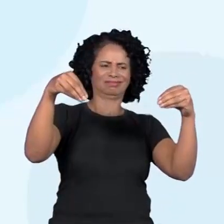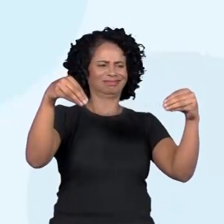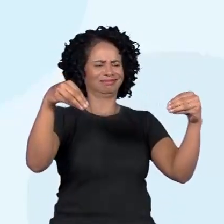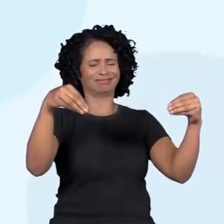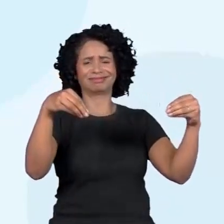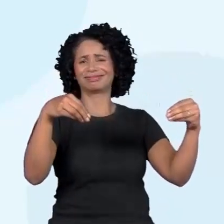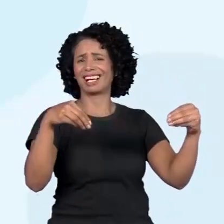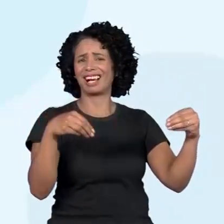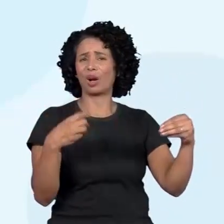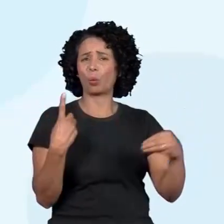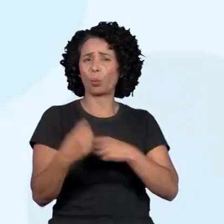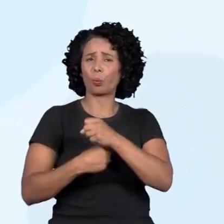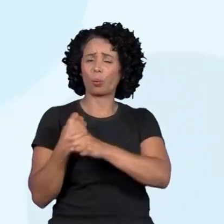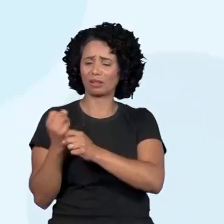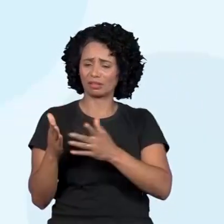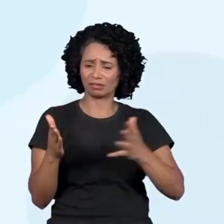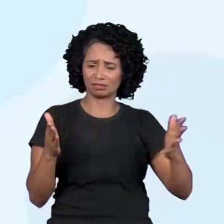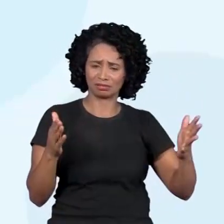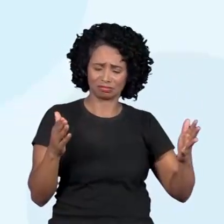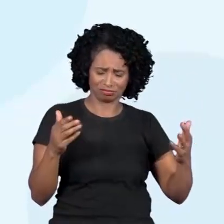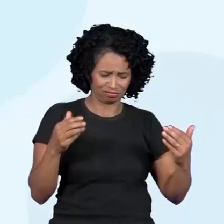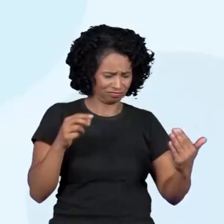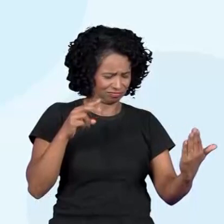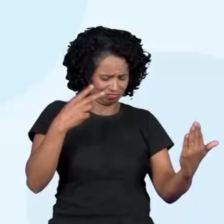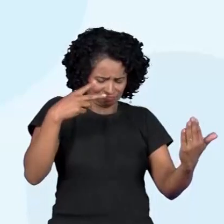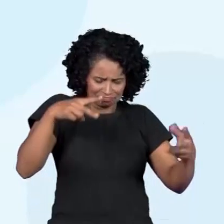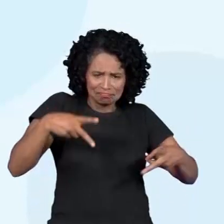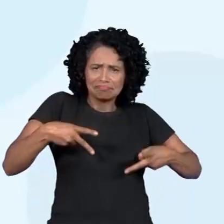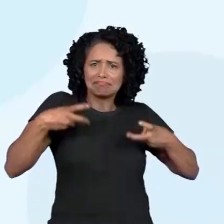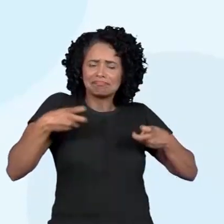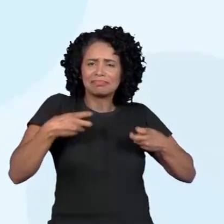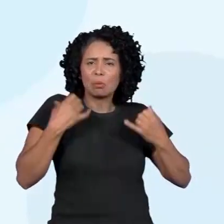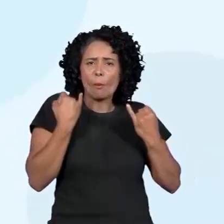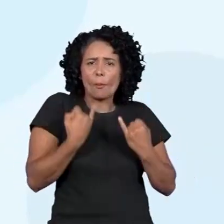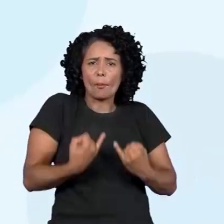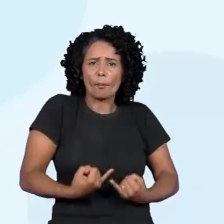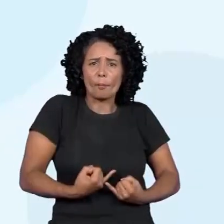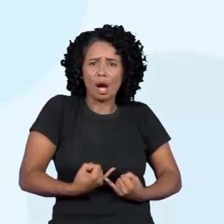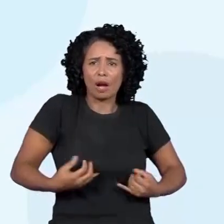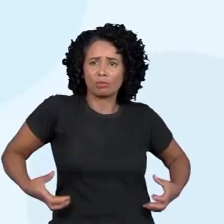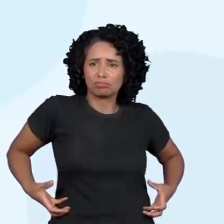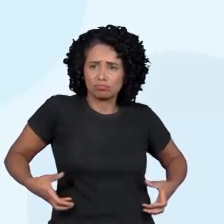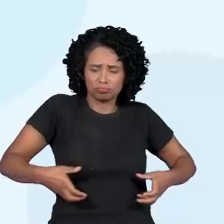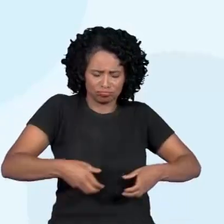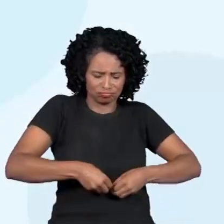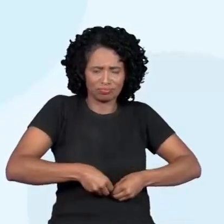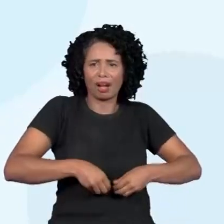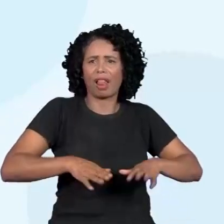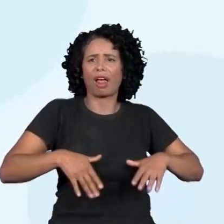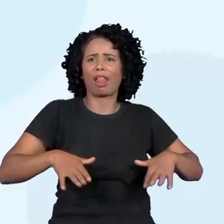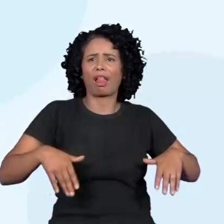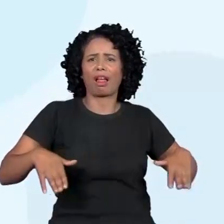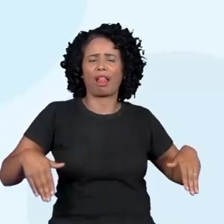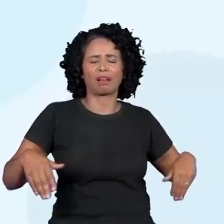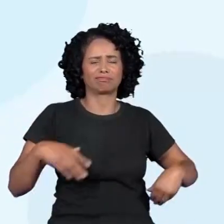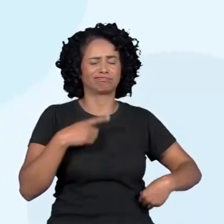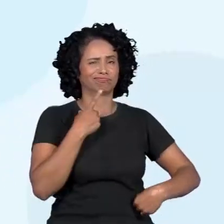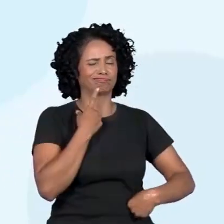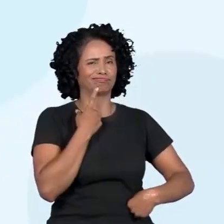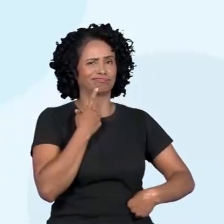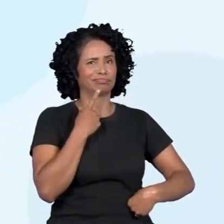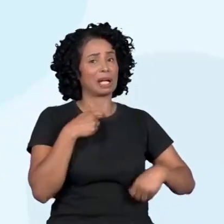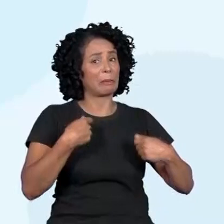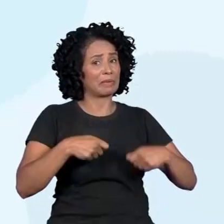longo do ano. E por isso o cinto ficou folgado. Então, precisou fazer mais